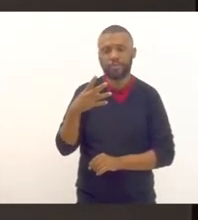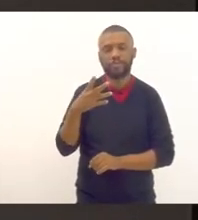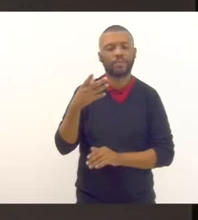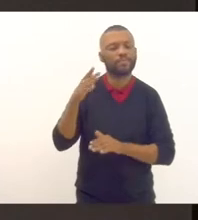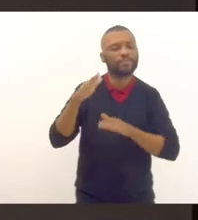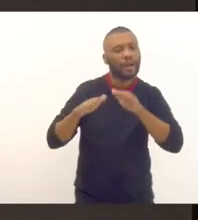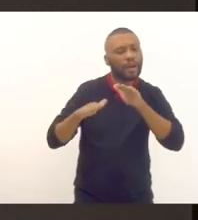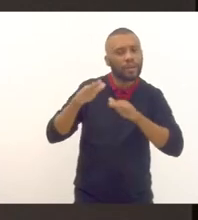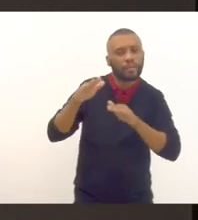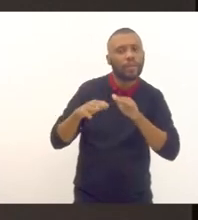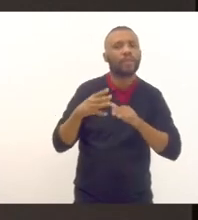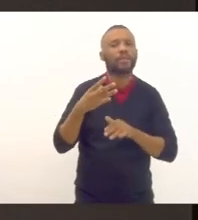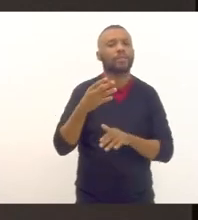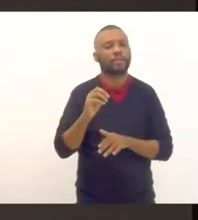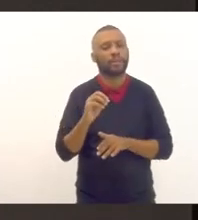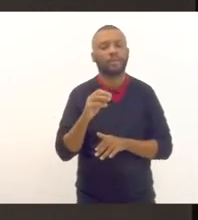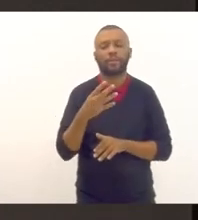de